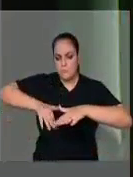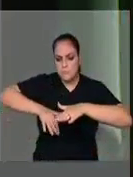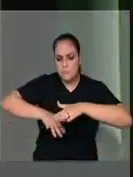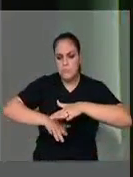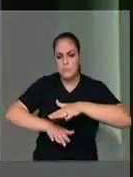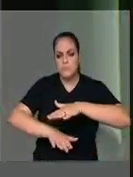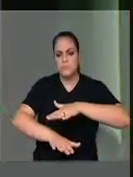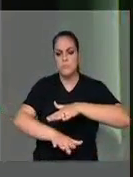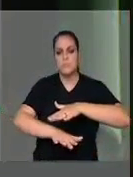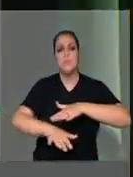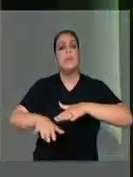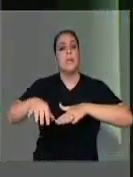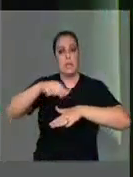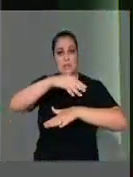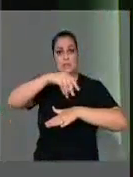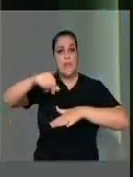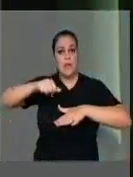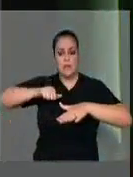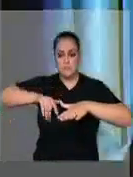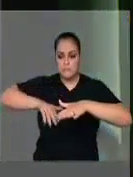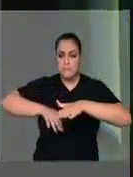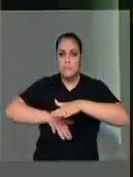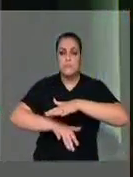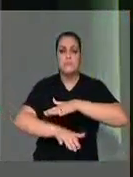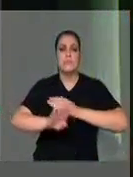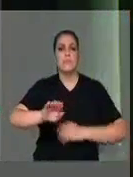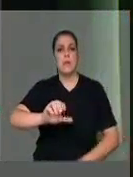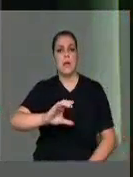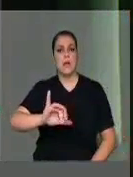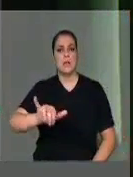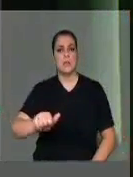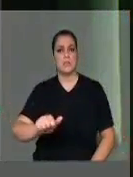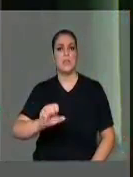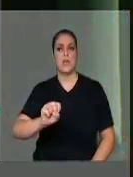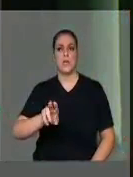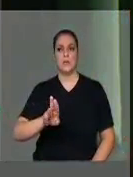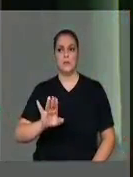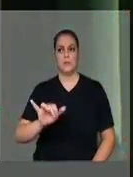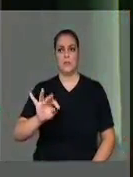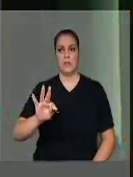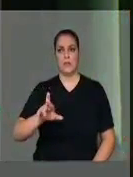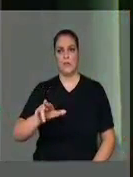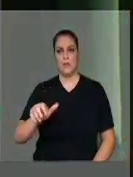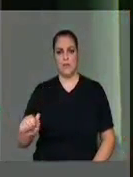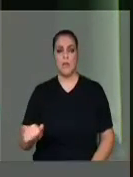subterrânea, superior a Guarani.